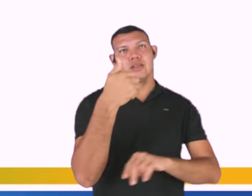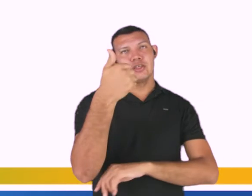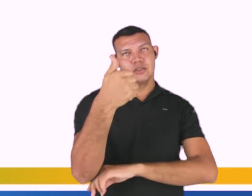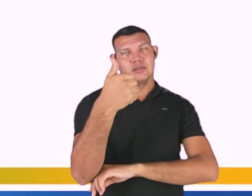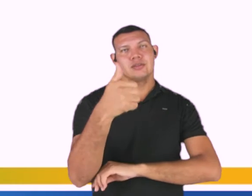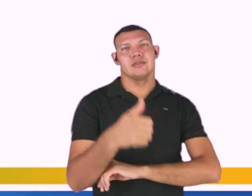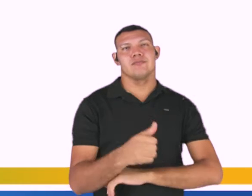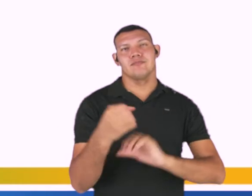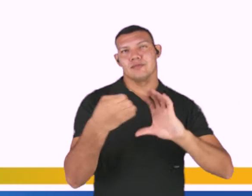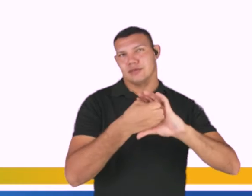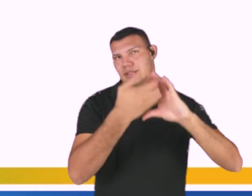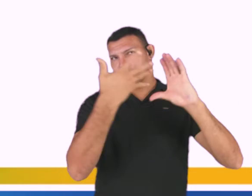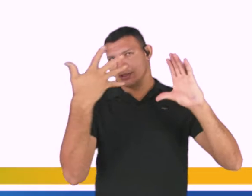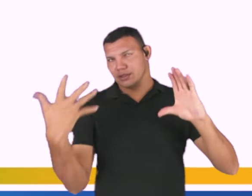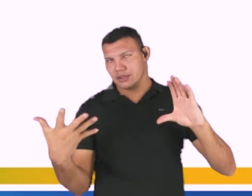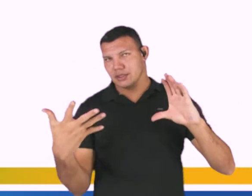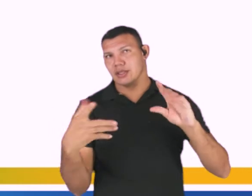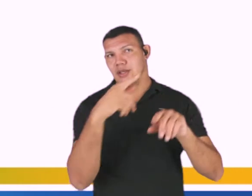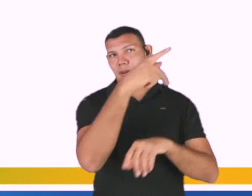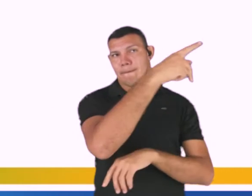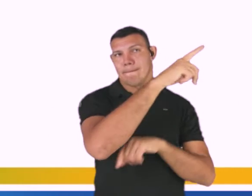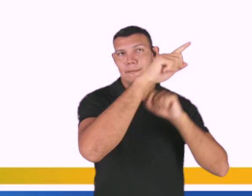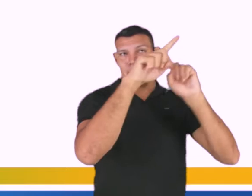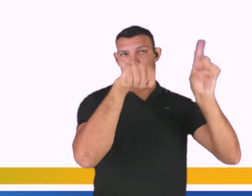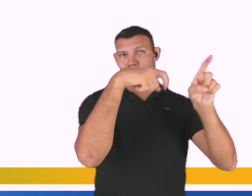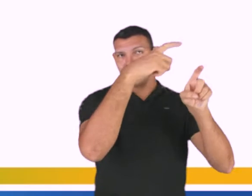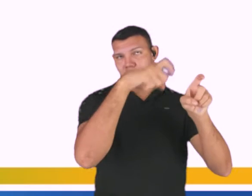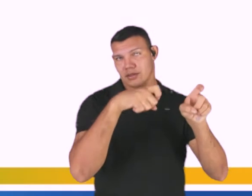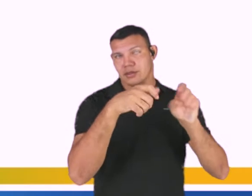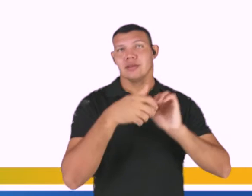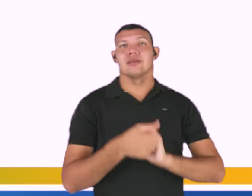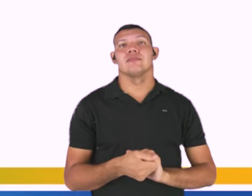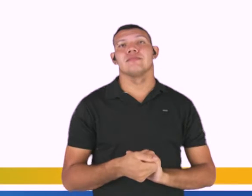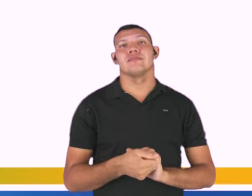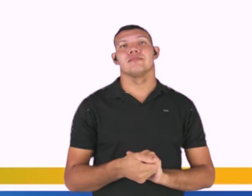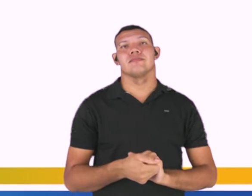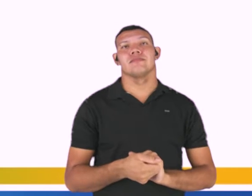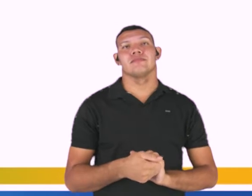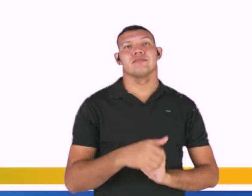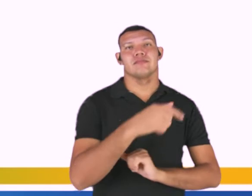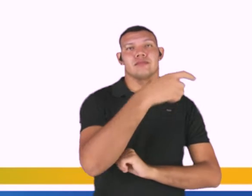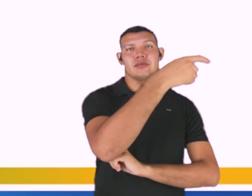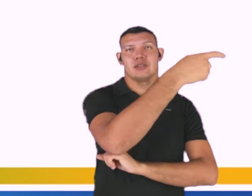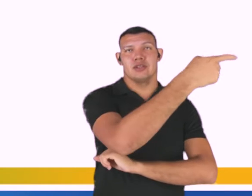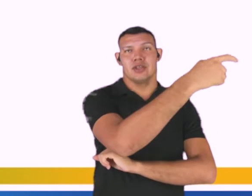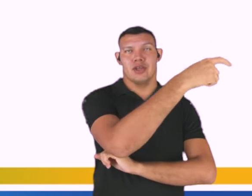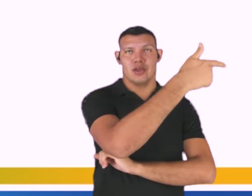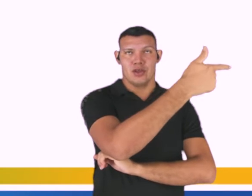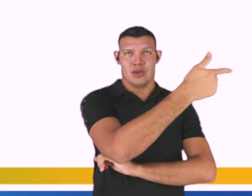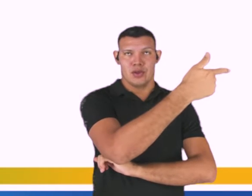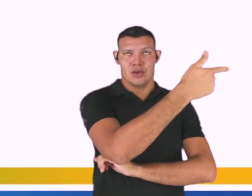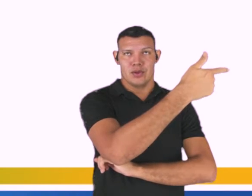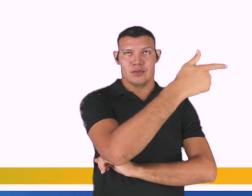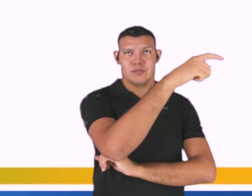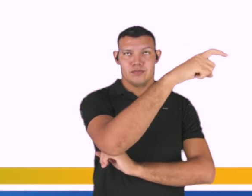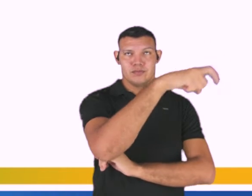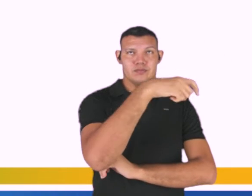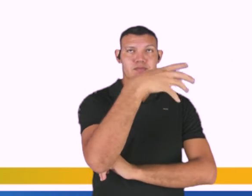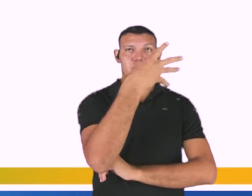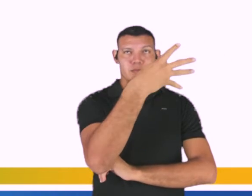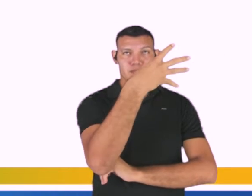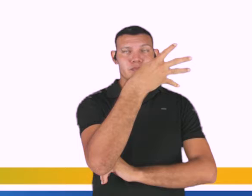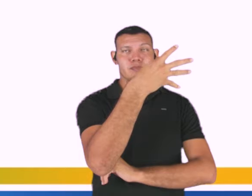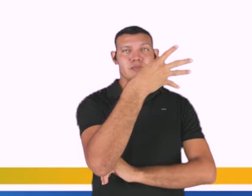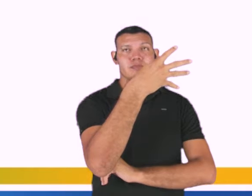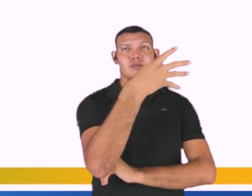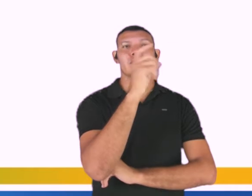pela característica dessa p de x, por ela ser x elevado à quarta potência, isso implica